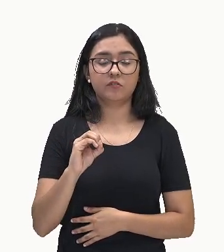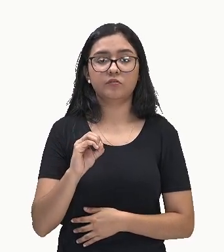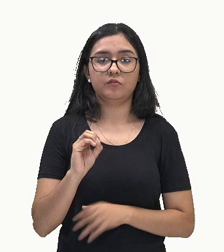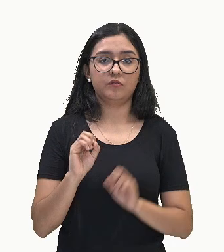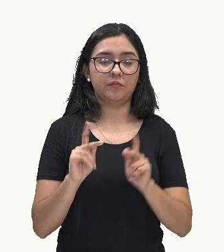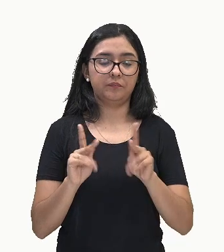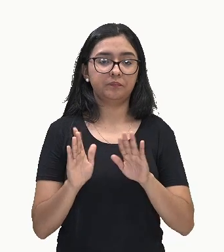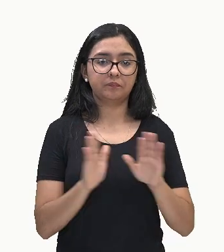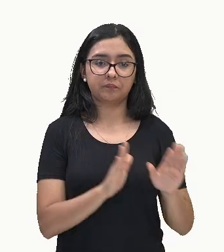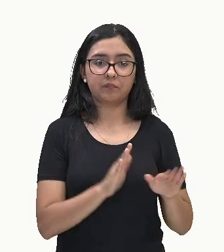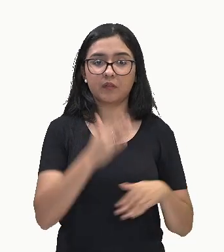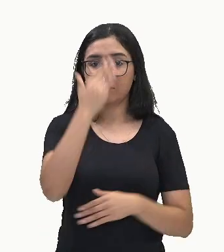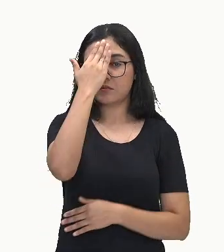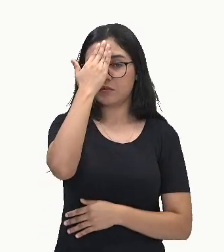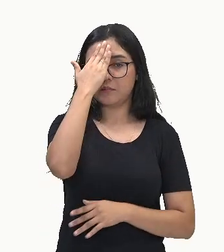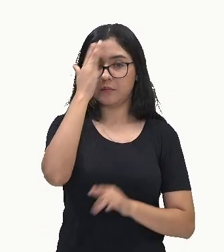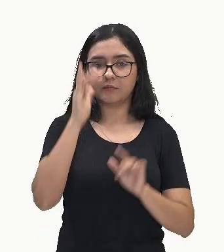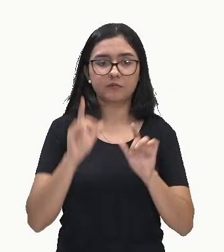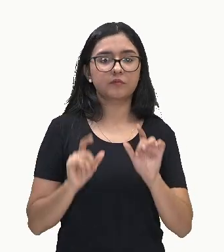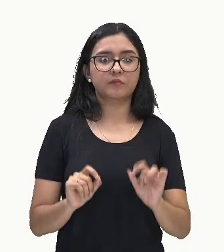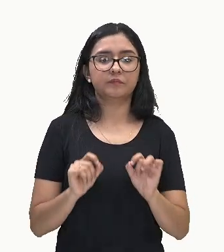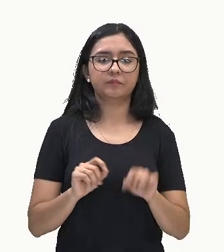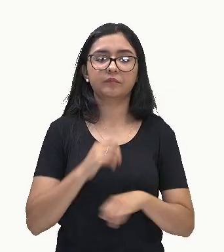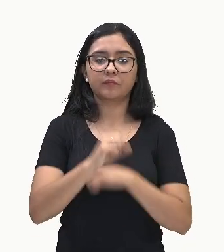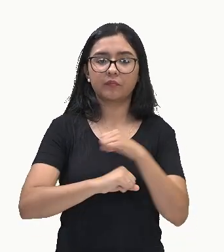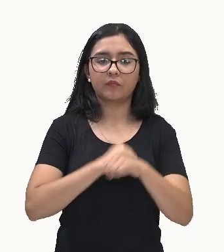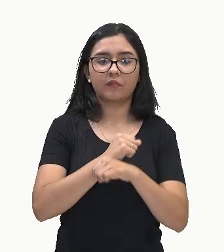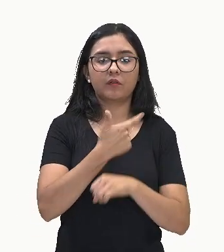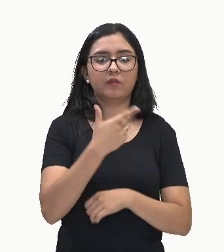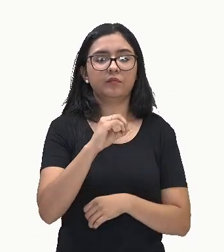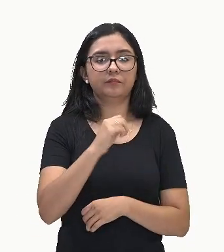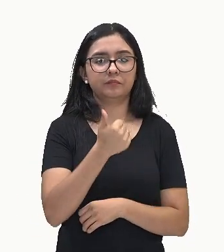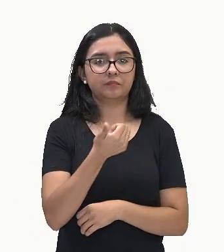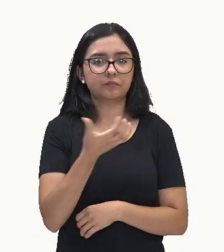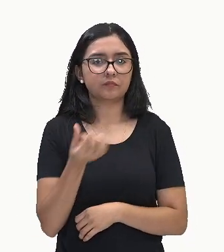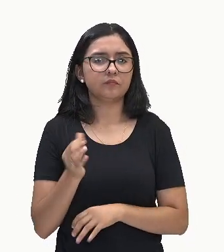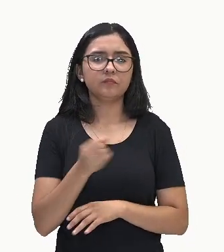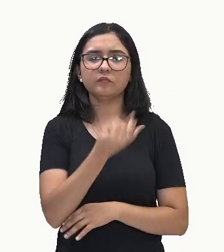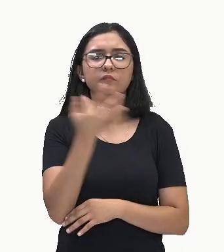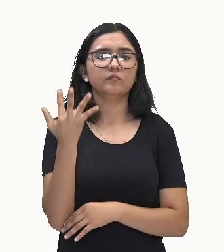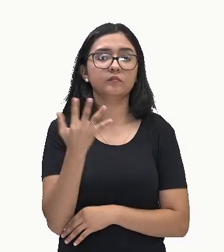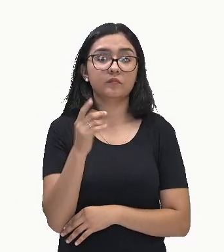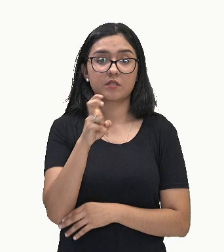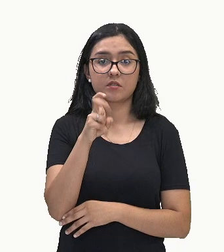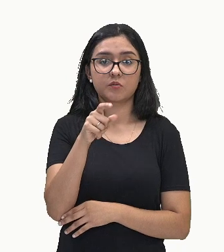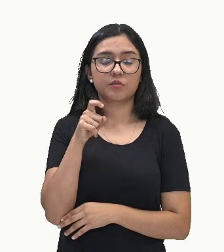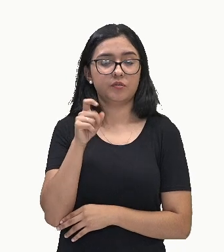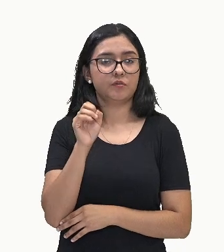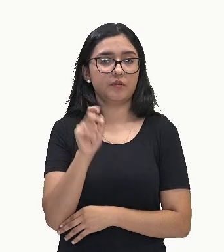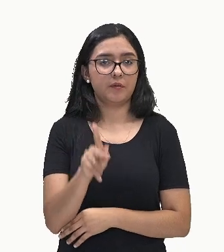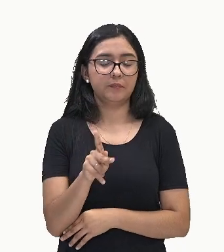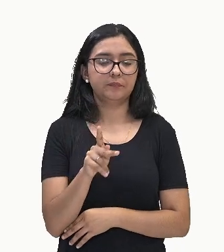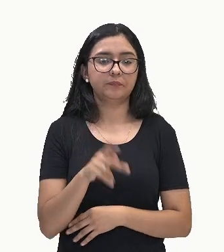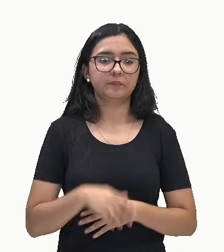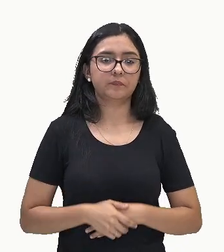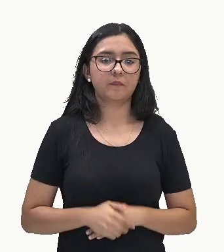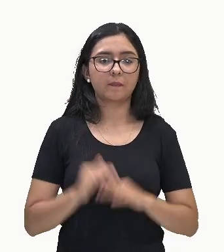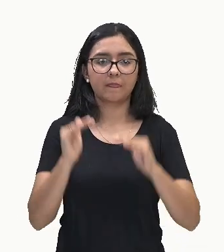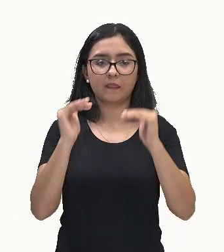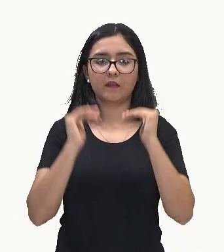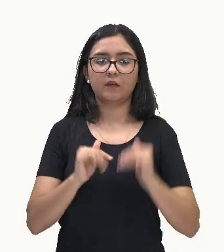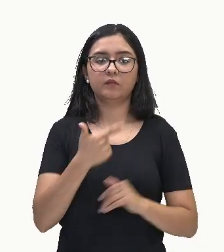então sabemos que em 2016 Foram quantos carrinhos como nós vimos lá 5x não é isso em